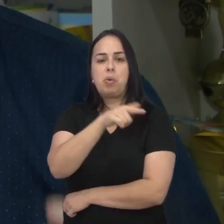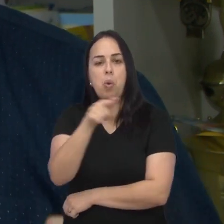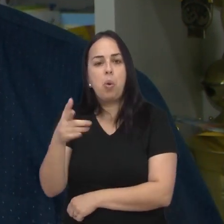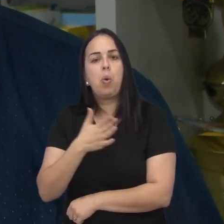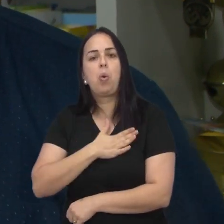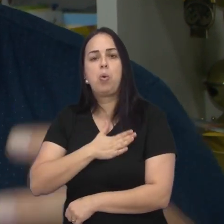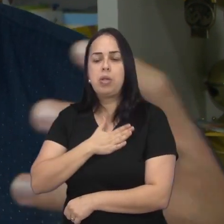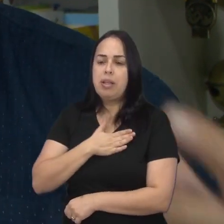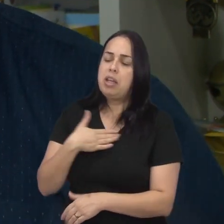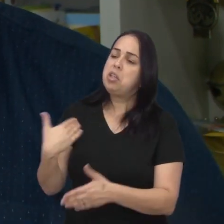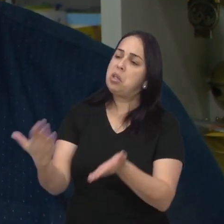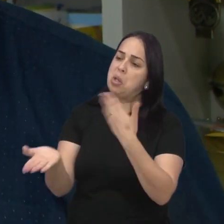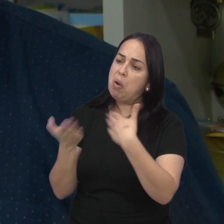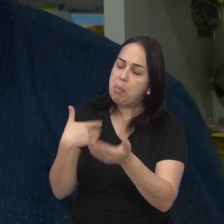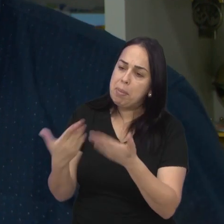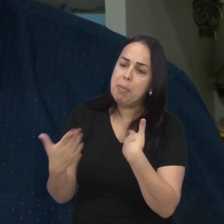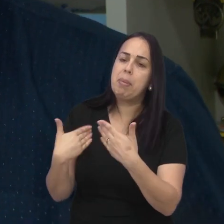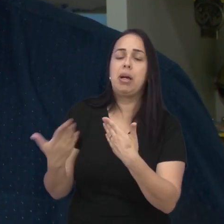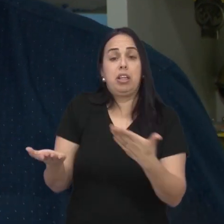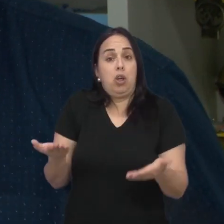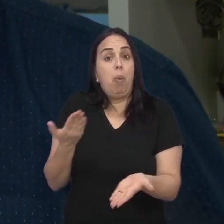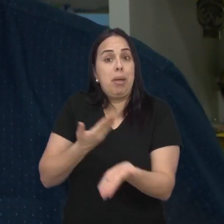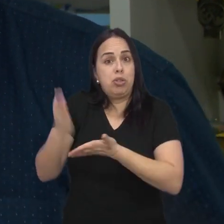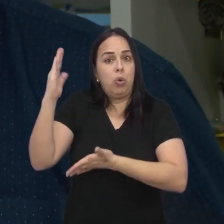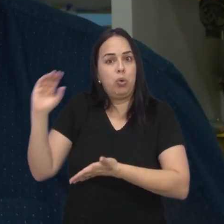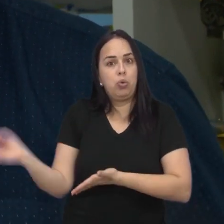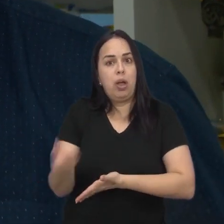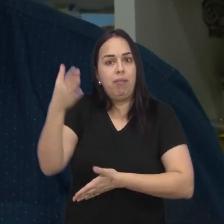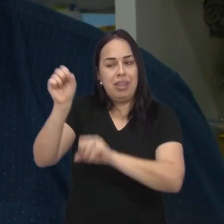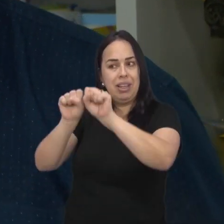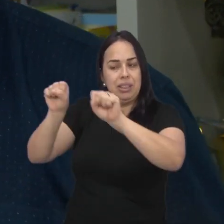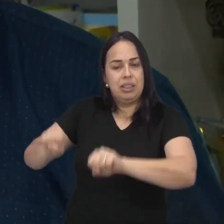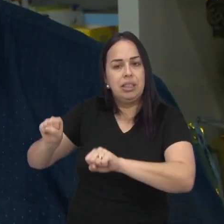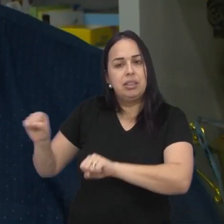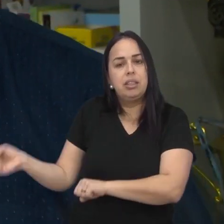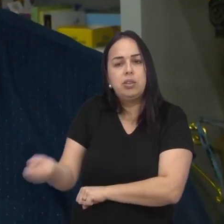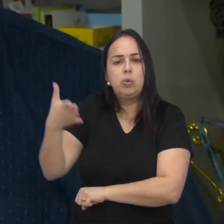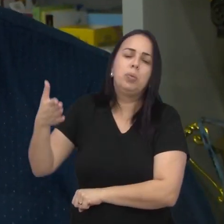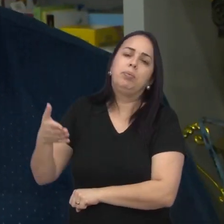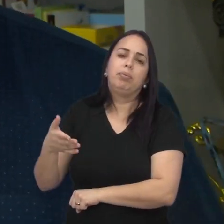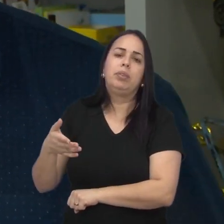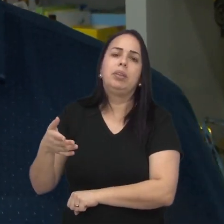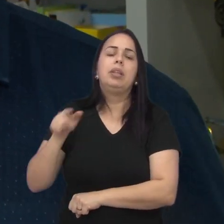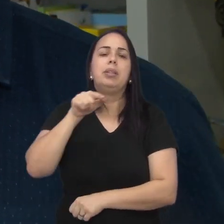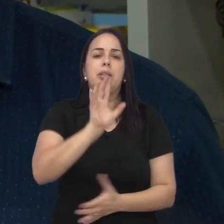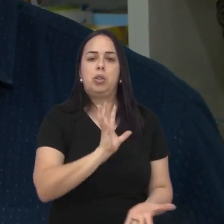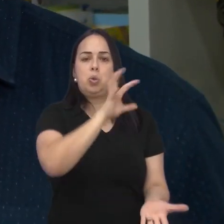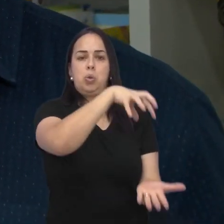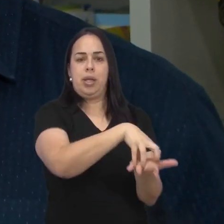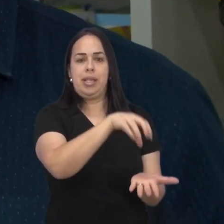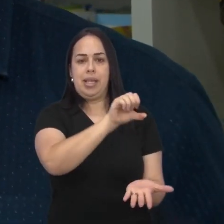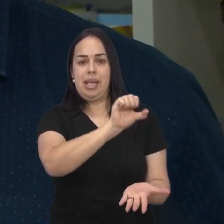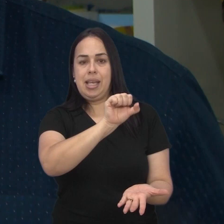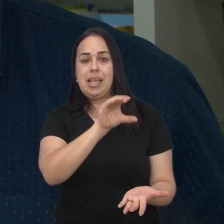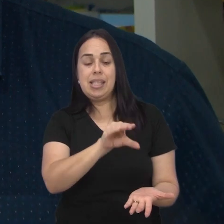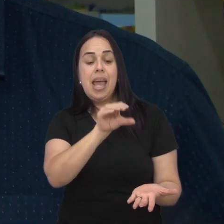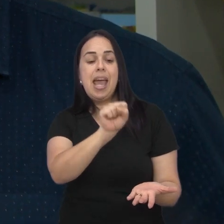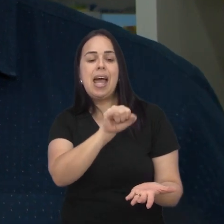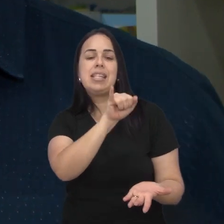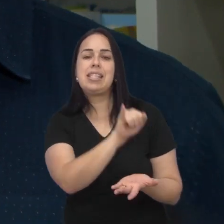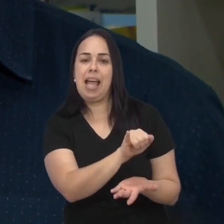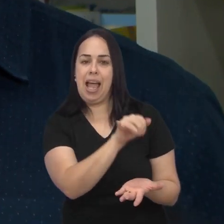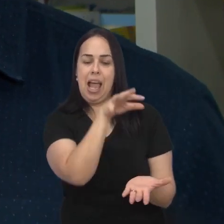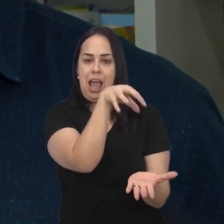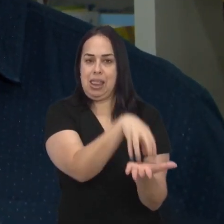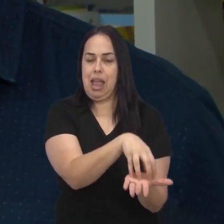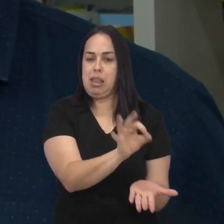acharam interessante, veio conversando, está implantando agora um novo sistema, um sistema que, através lá do CSI,